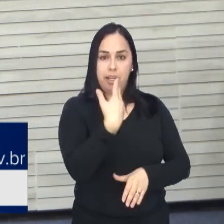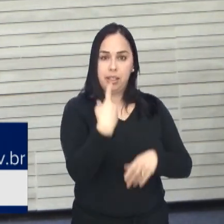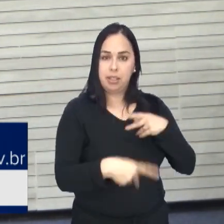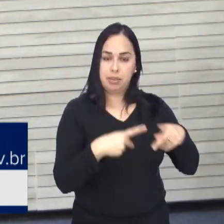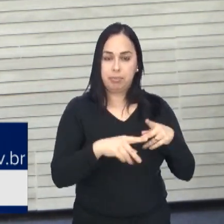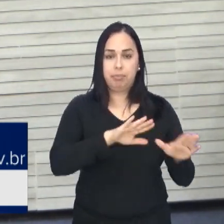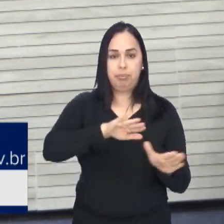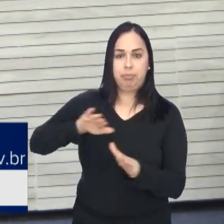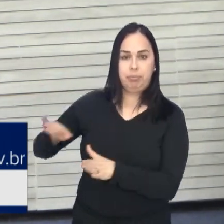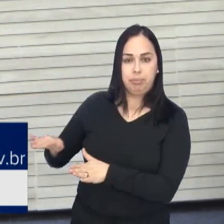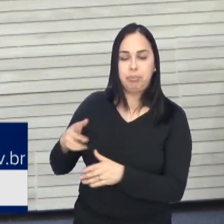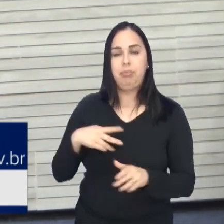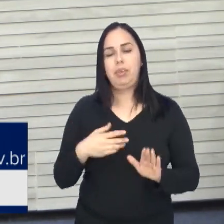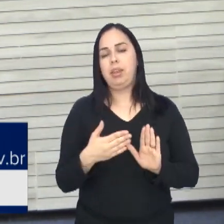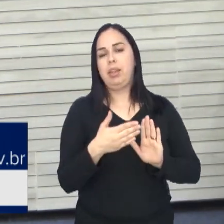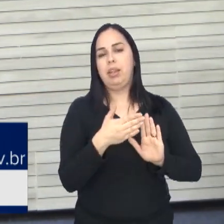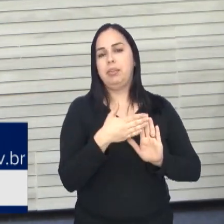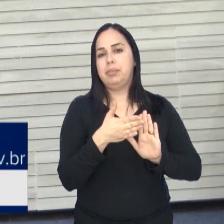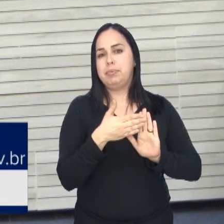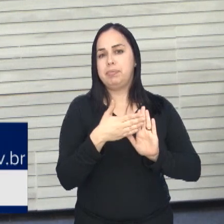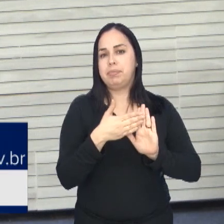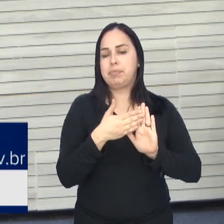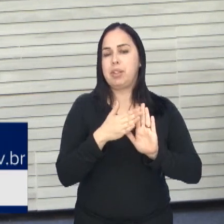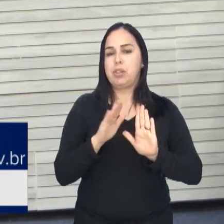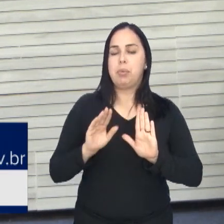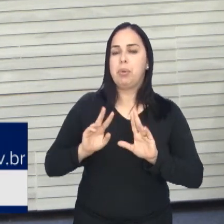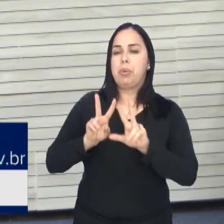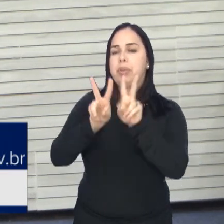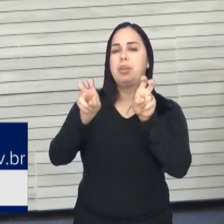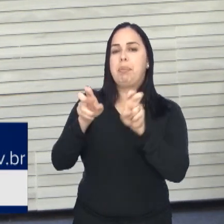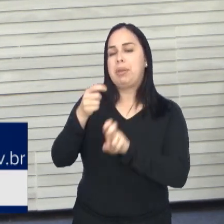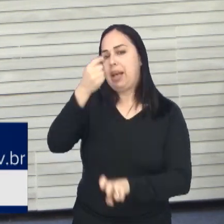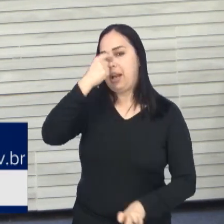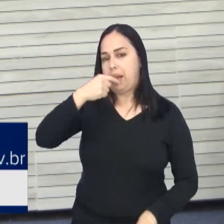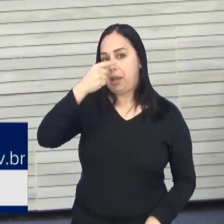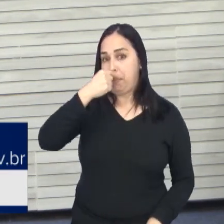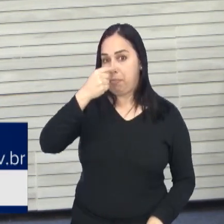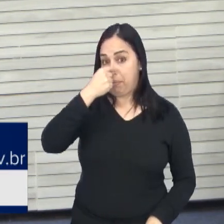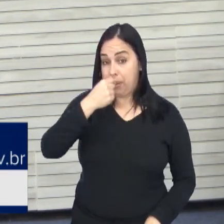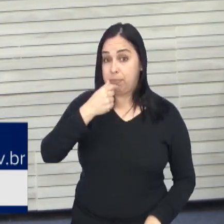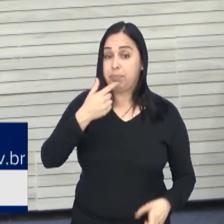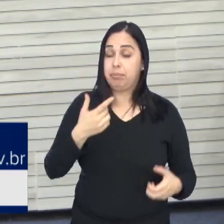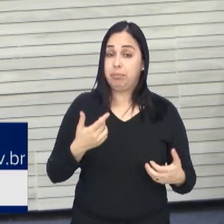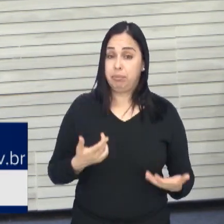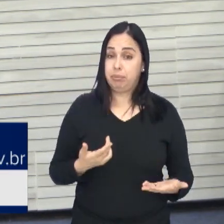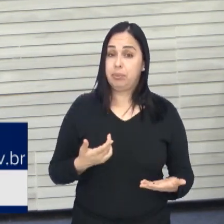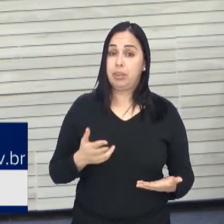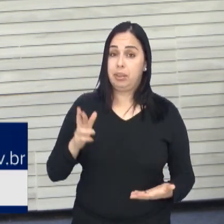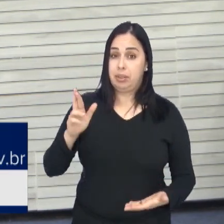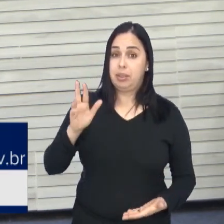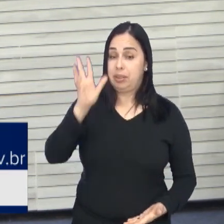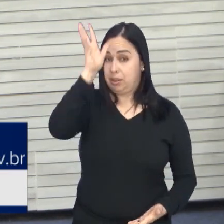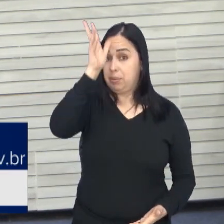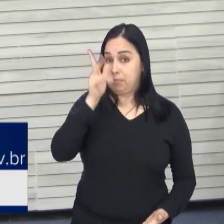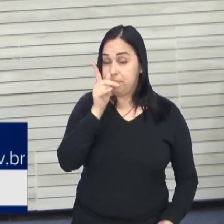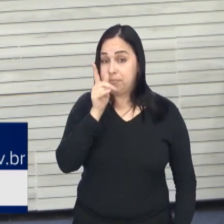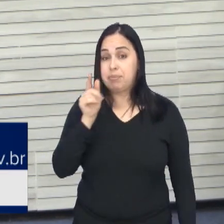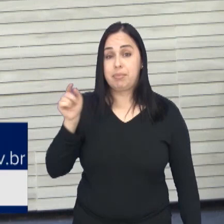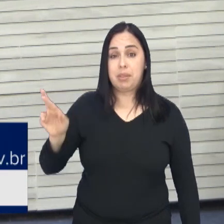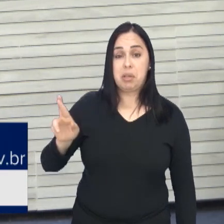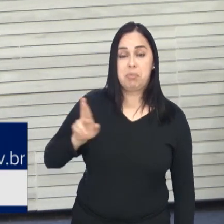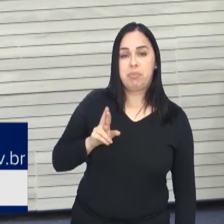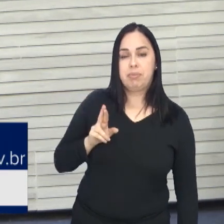fizemos requerimento para saber a situação da gripe aviária no nosso município. E também tivemos aqui